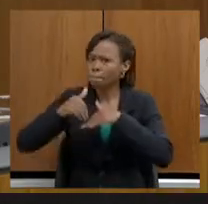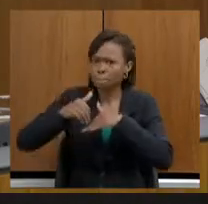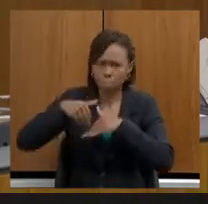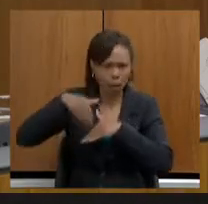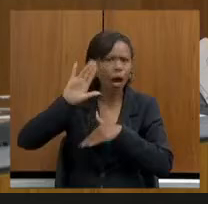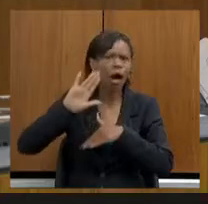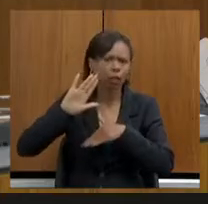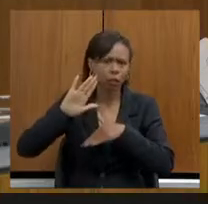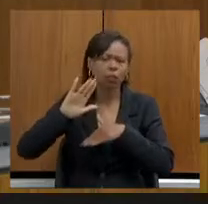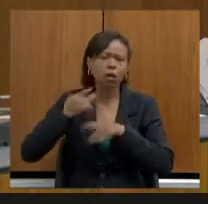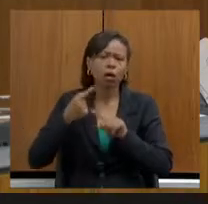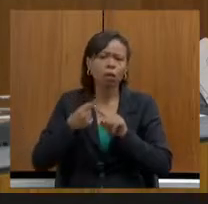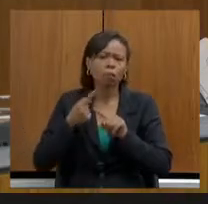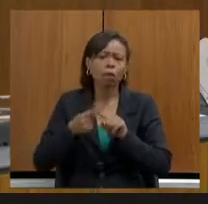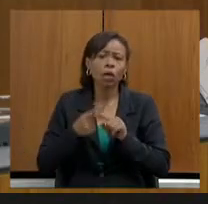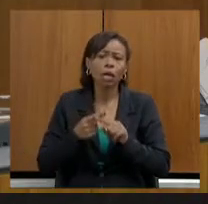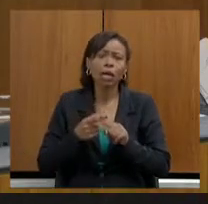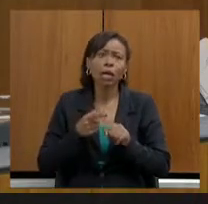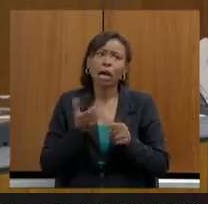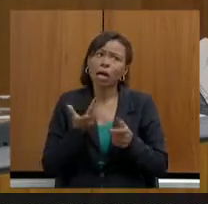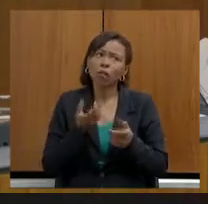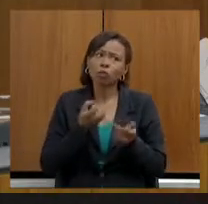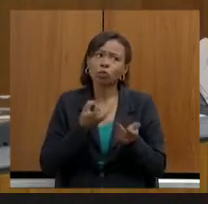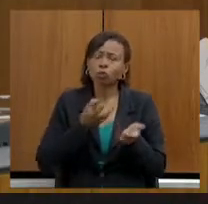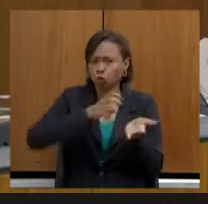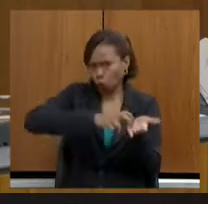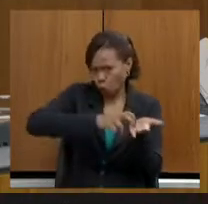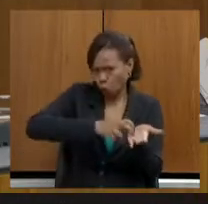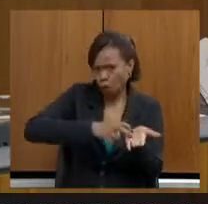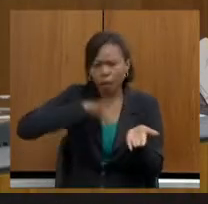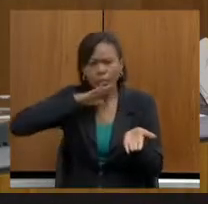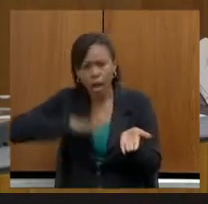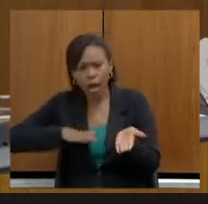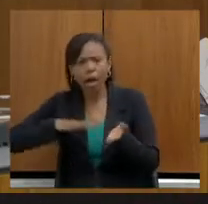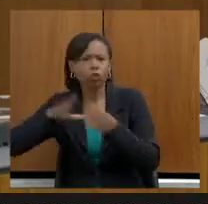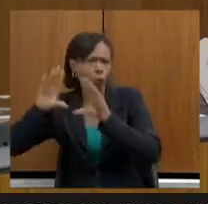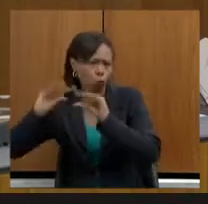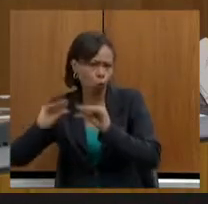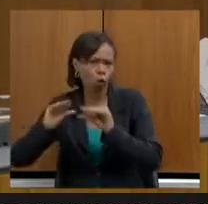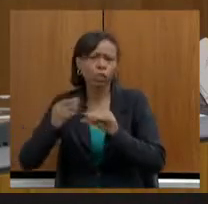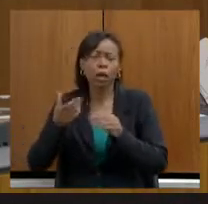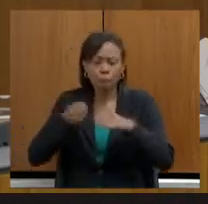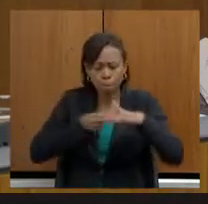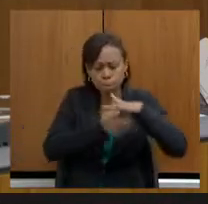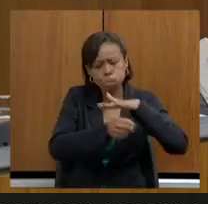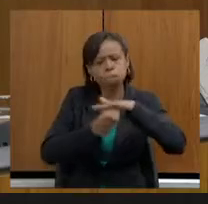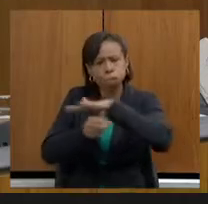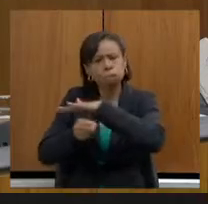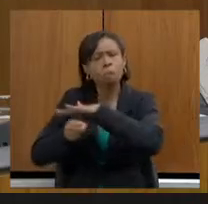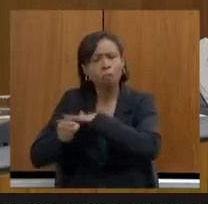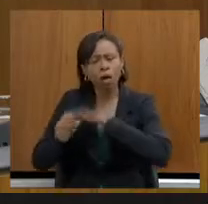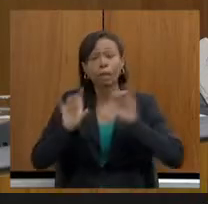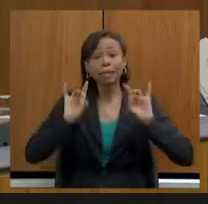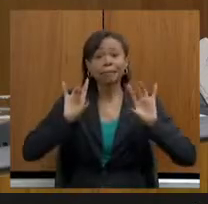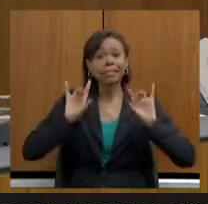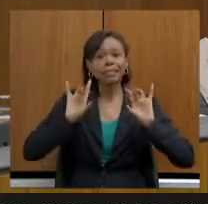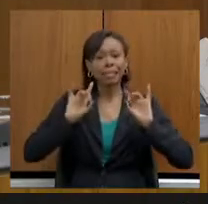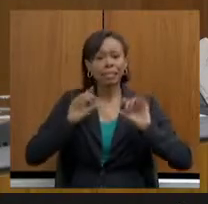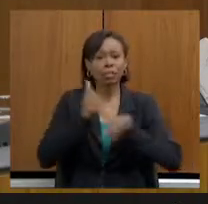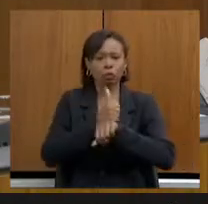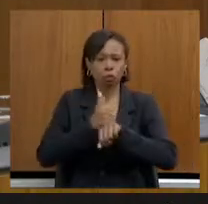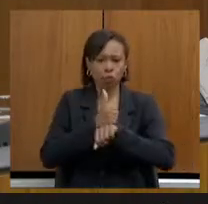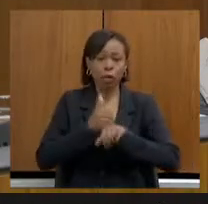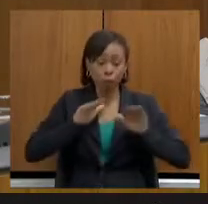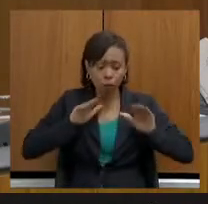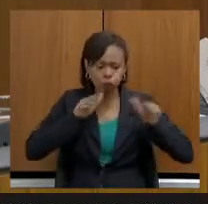mais um especialista garante um especialista por turno nas escolas para que esse trabalho de busca ativa pode ser feito de forma muito né